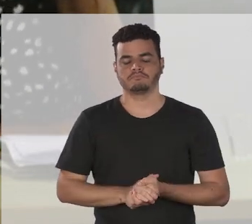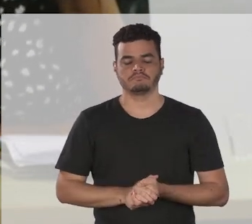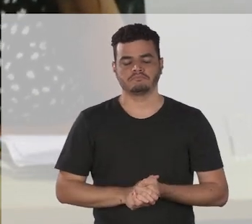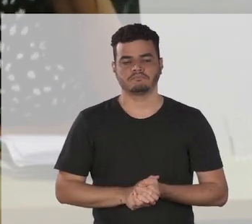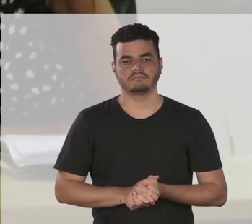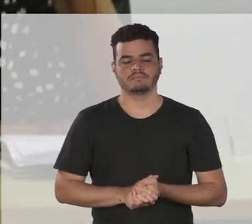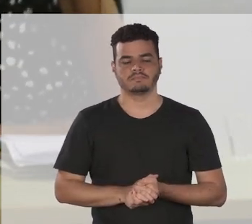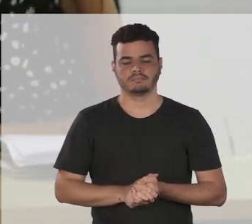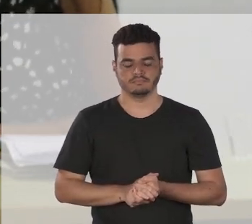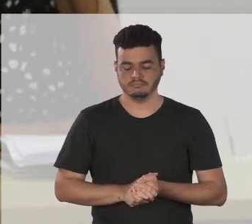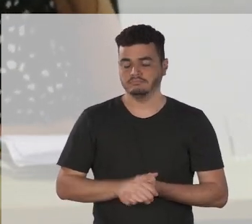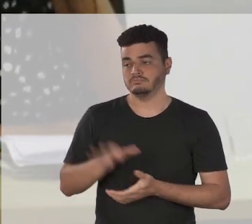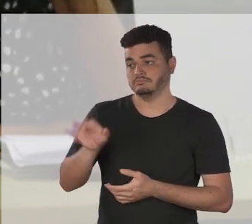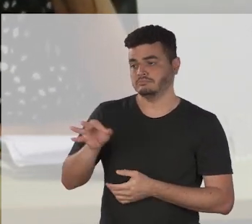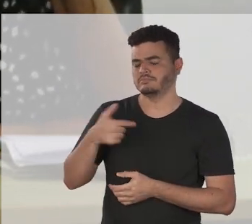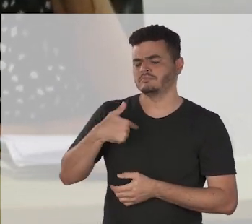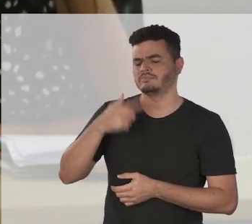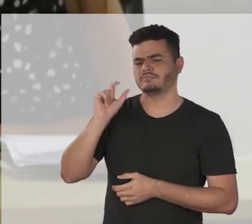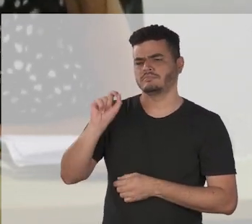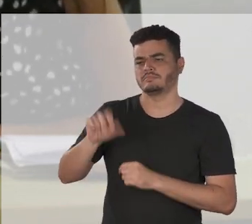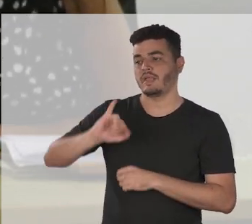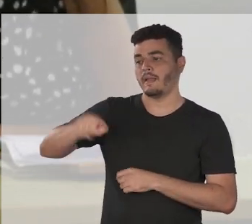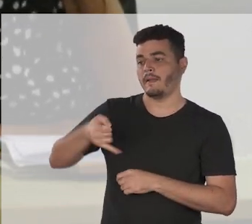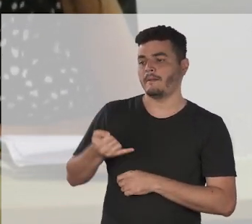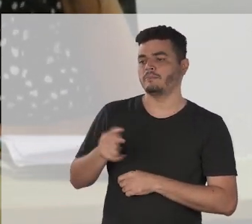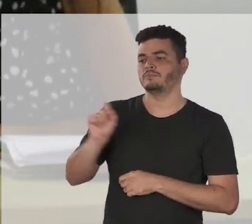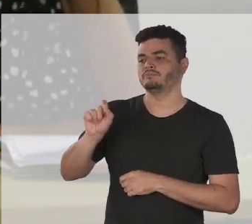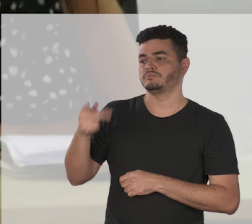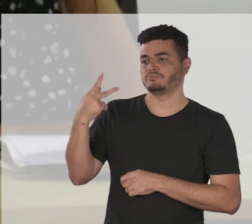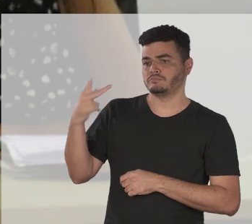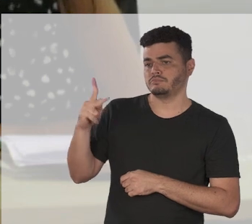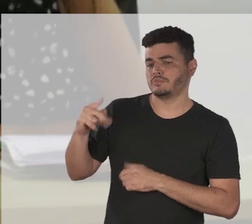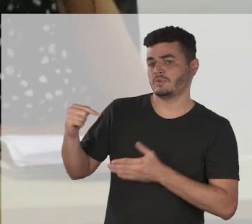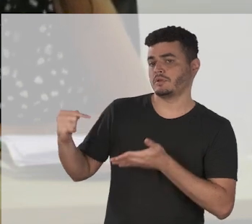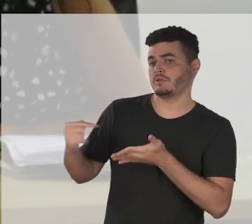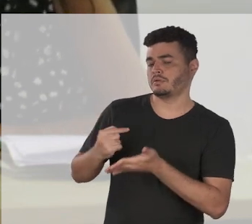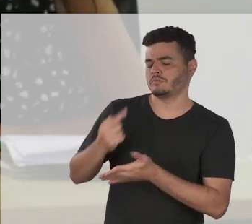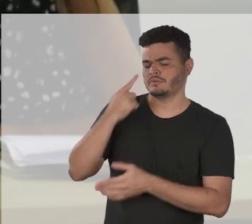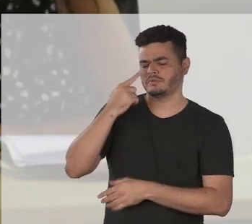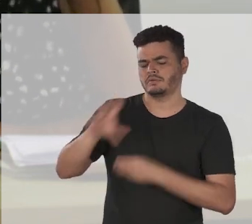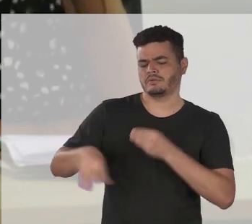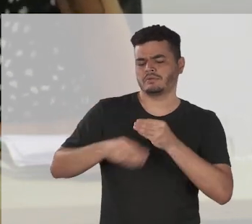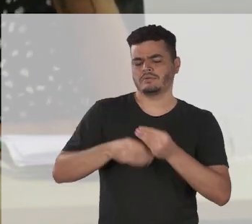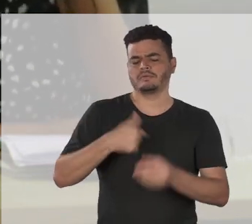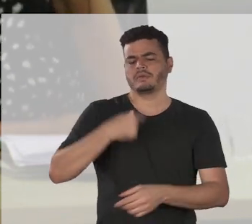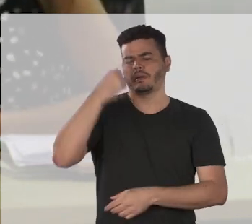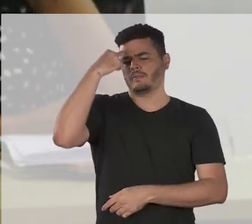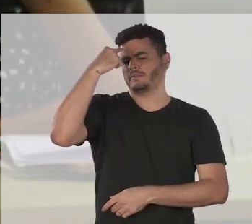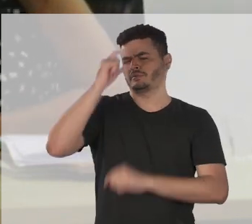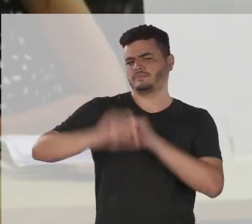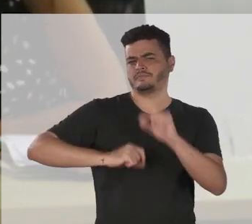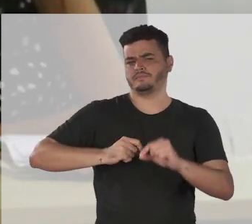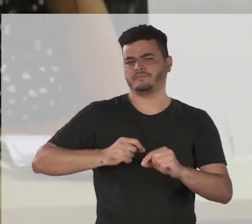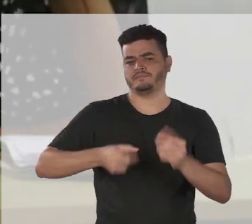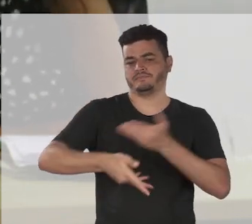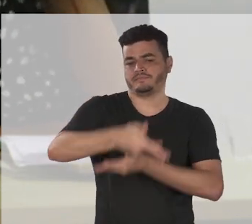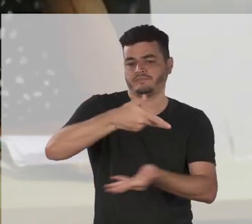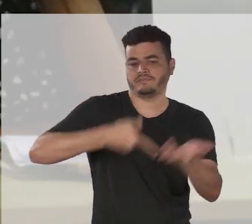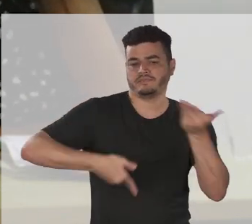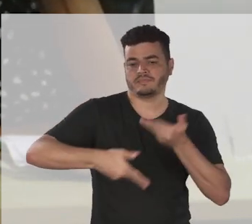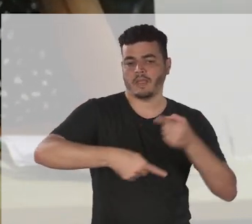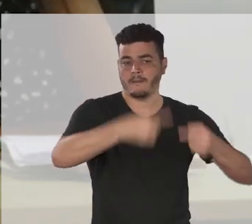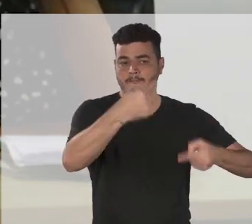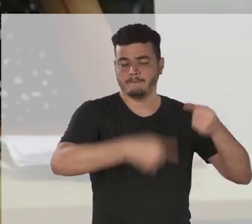que tinha em termos de direitos de autor que passa. Aqui na pergunta de Noara, pensando na relação das políticas públicas com o ensino de